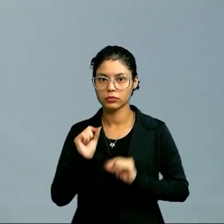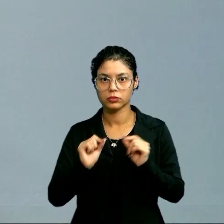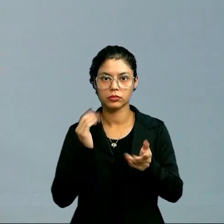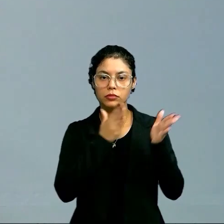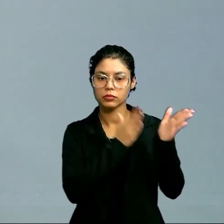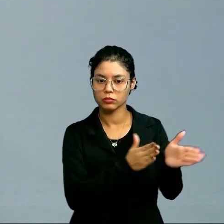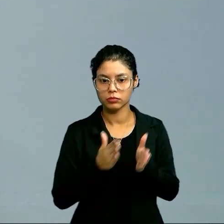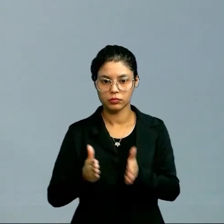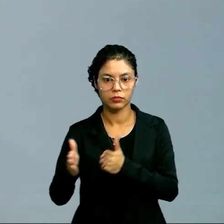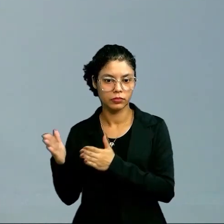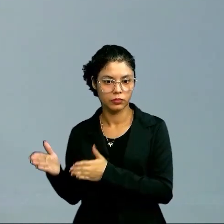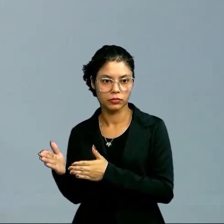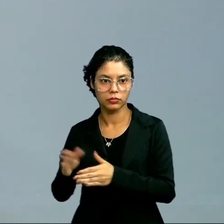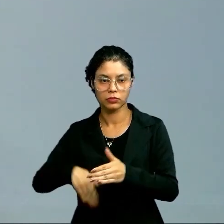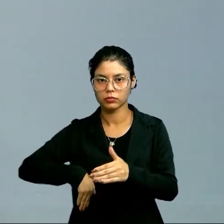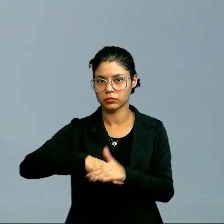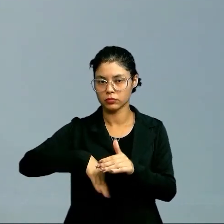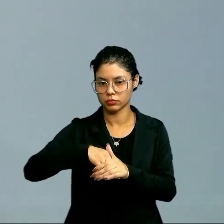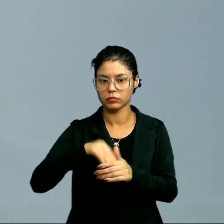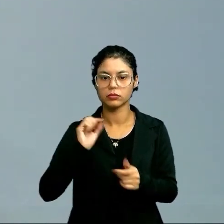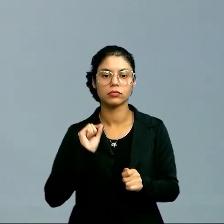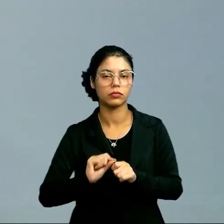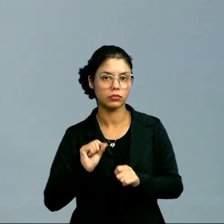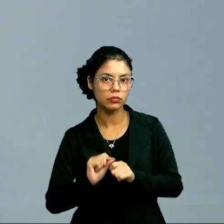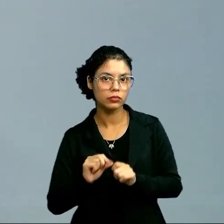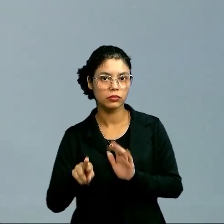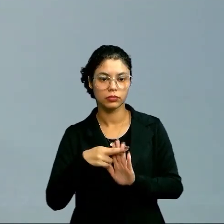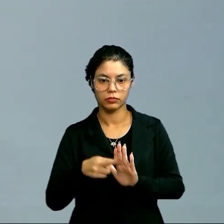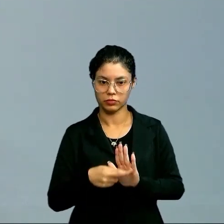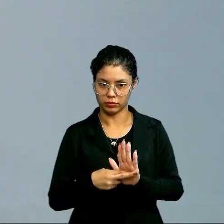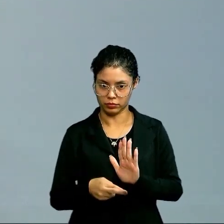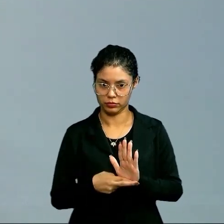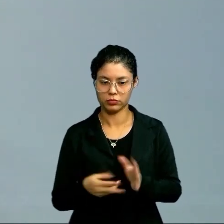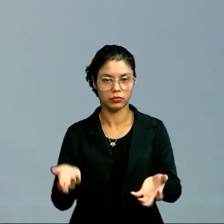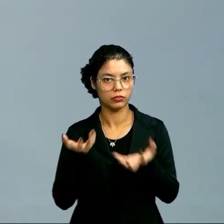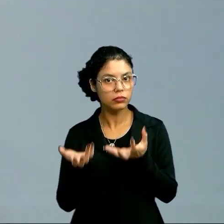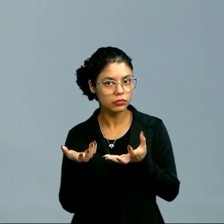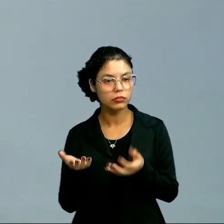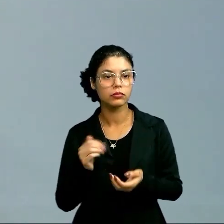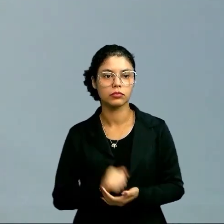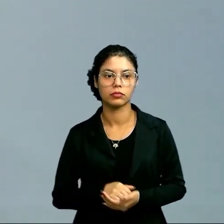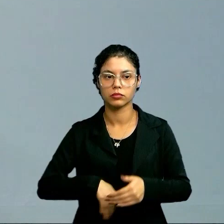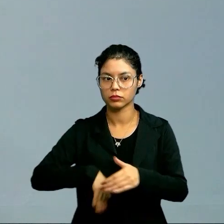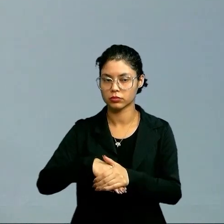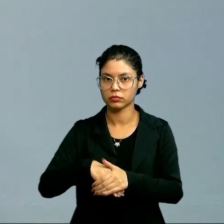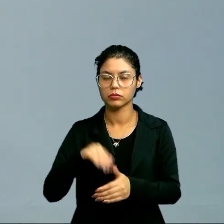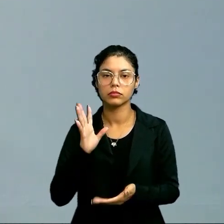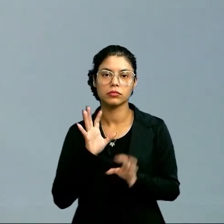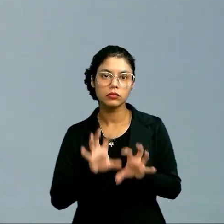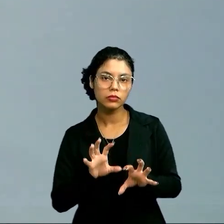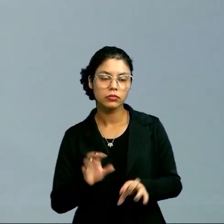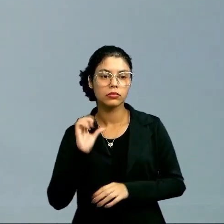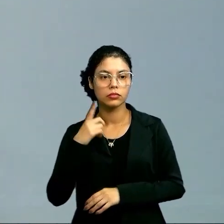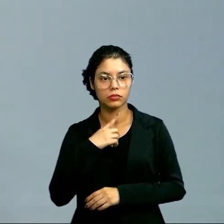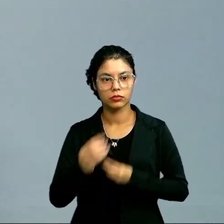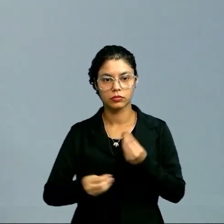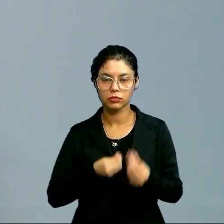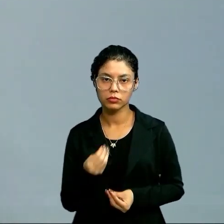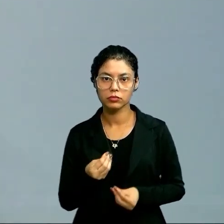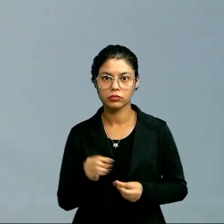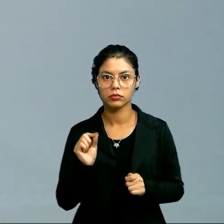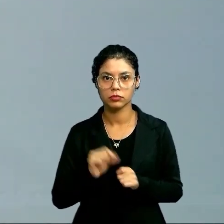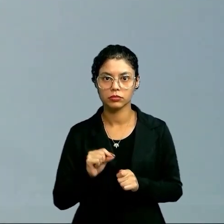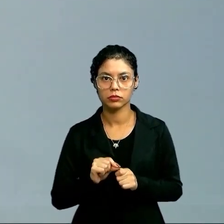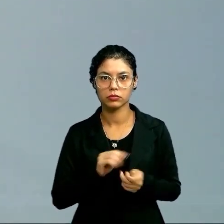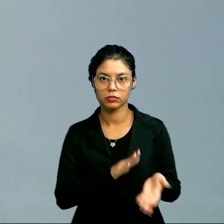as regras do jogo de futebol. Ninguém é obrigado a jogar, mas se quiser jogar, tem regras. Do mesmo modo, é quando a gente vai